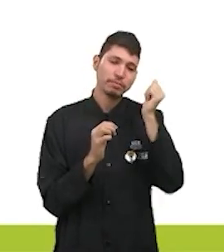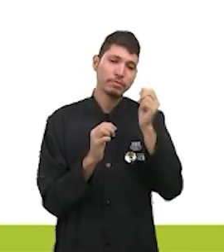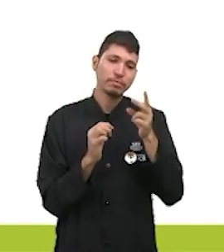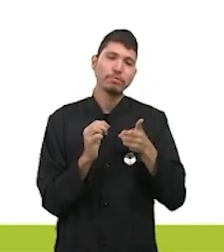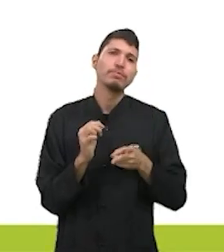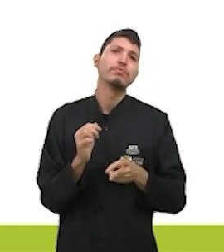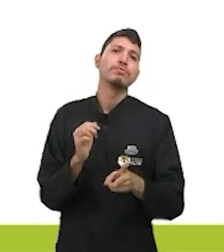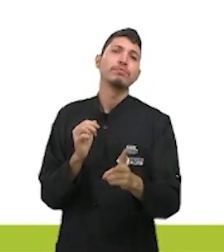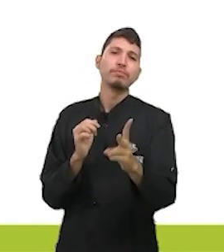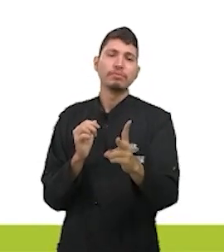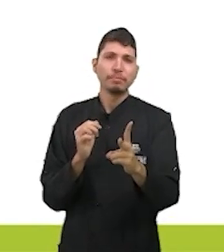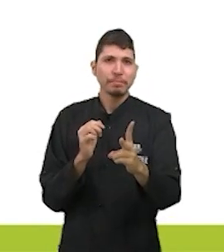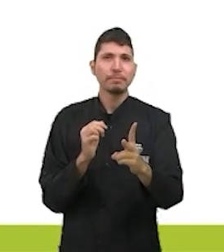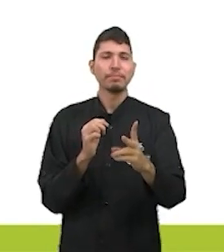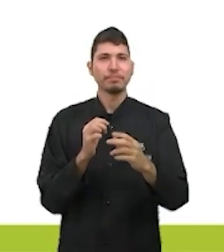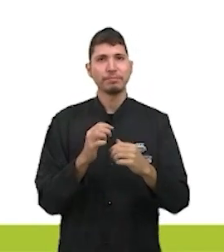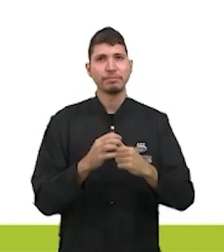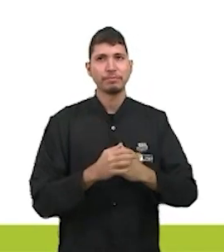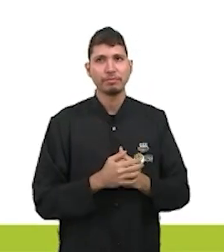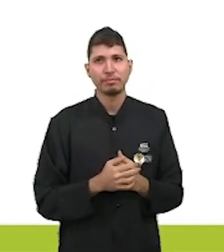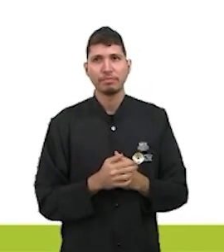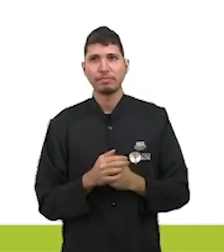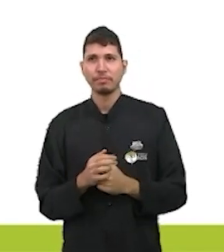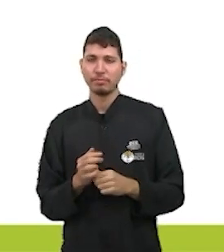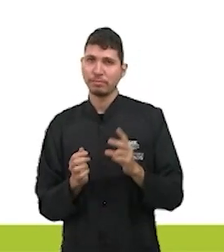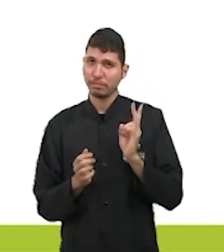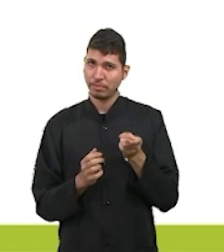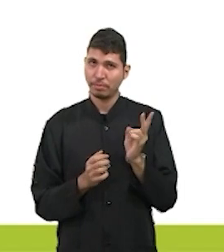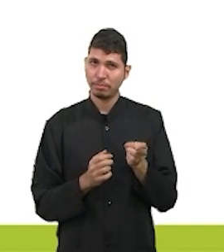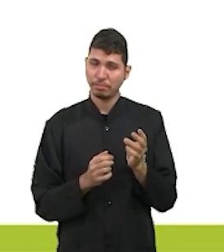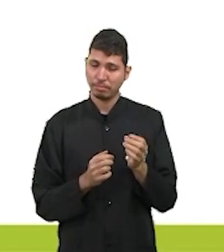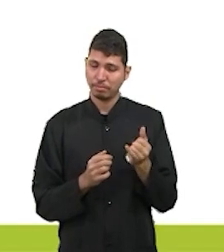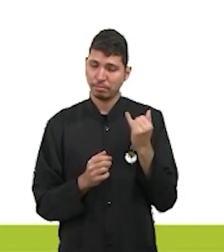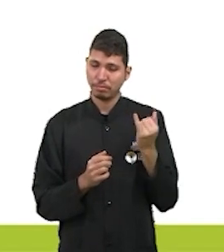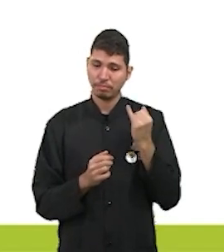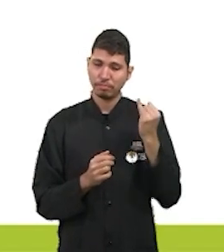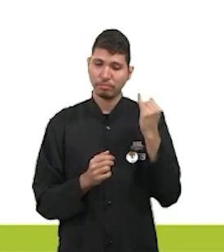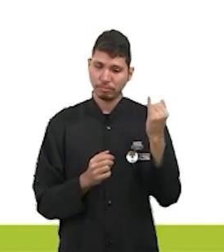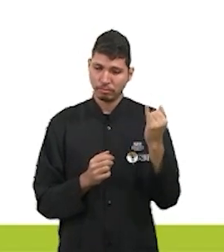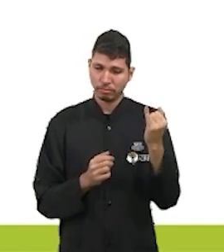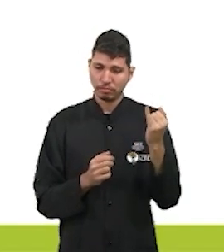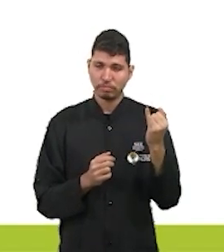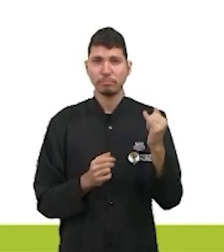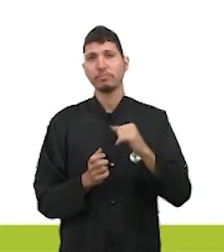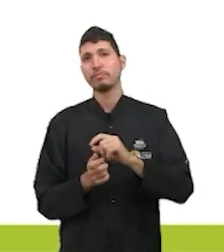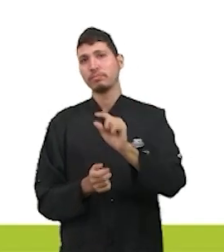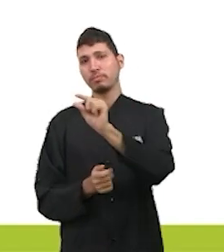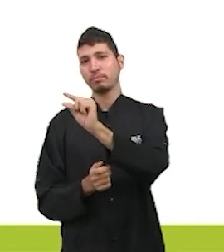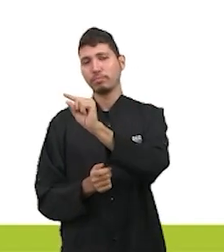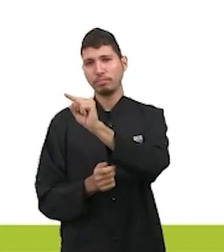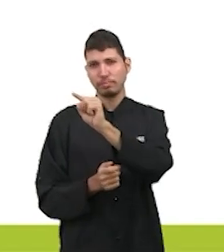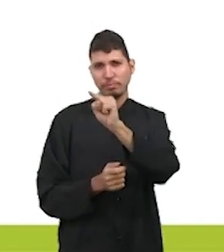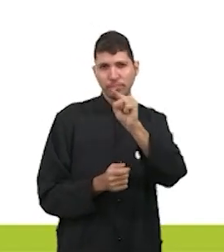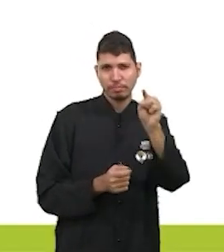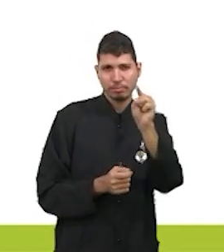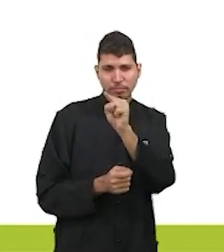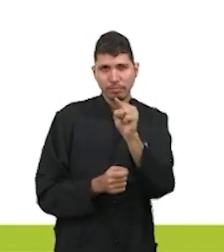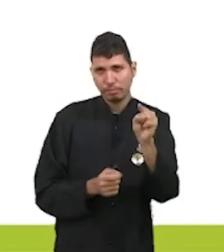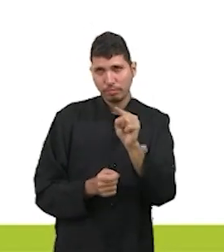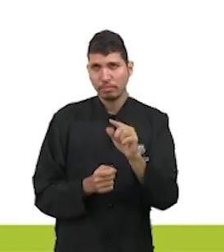ele me deu de informação. Vou só grifar, sempre grifem, tá, gente, nas questões. A área da